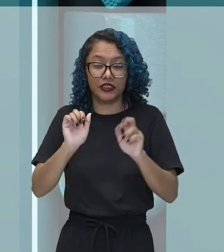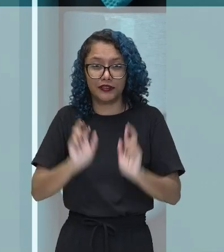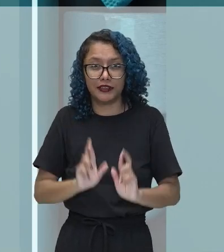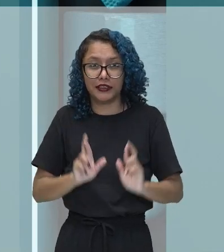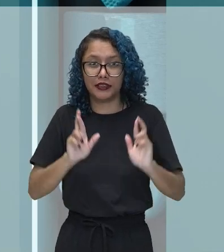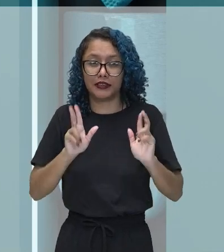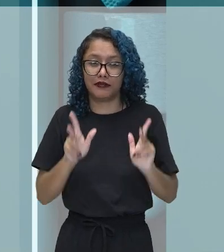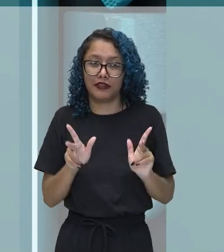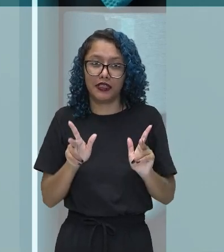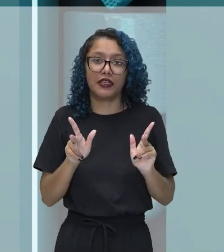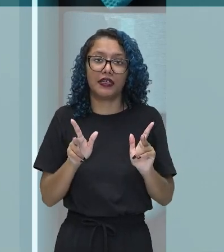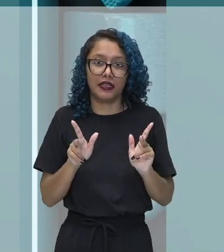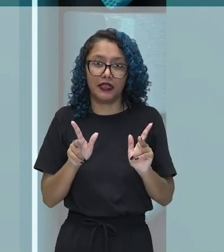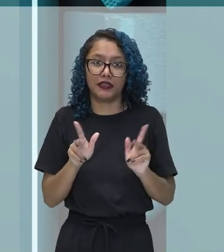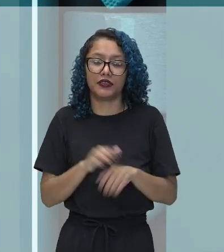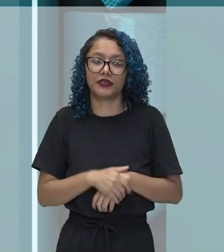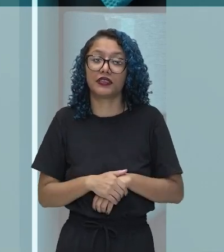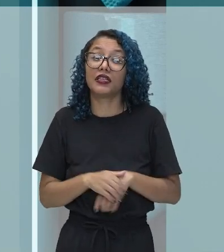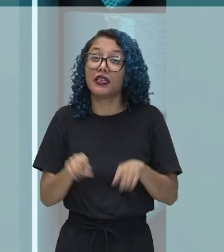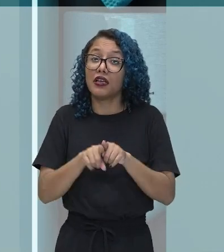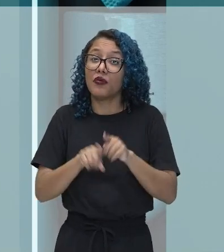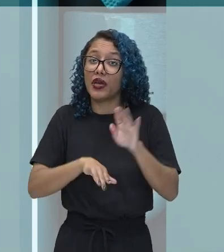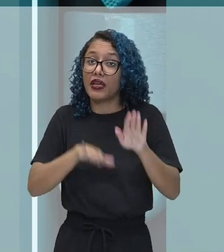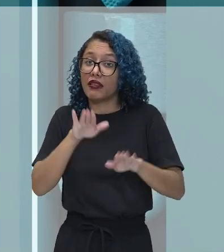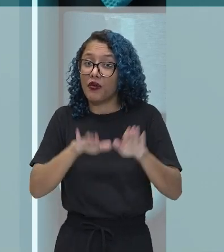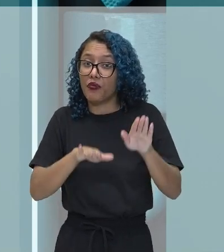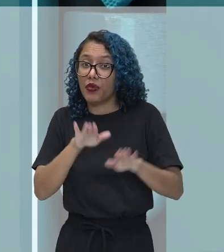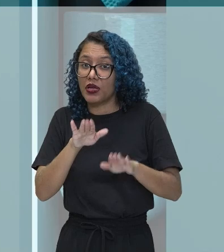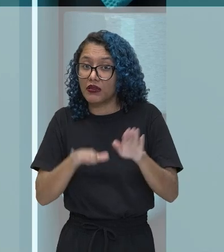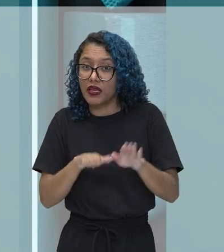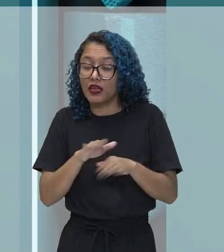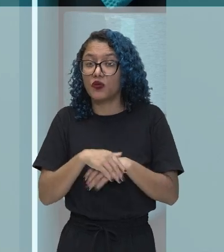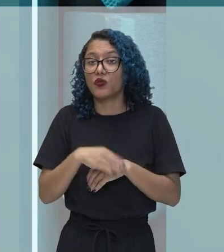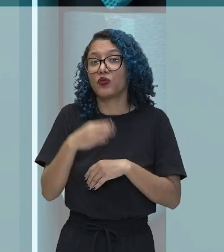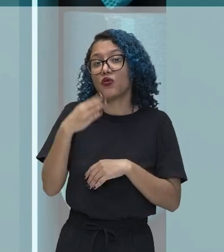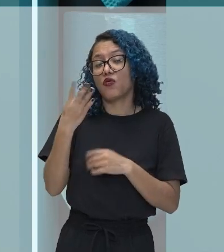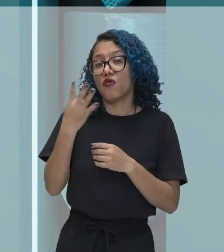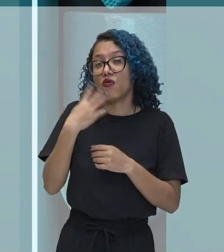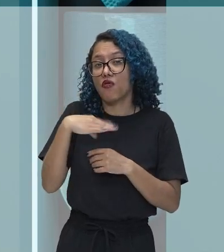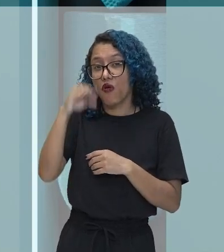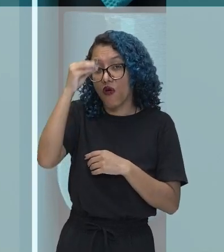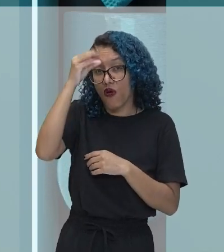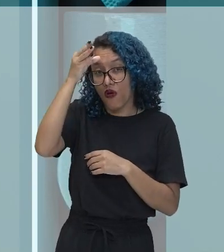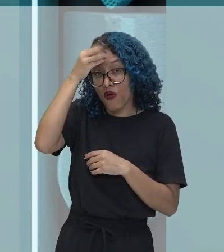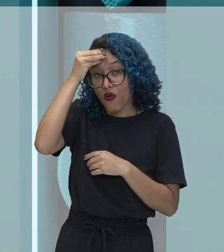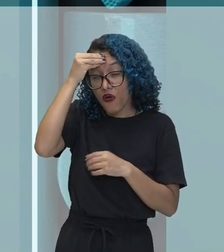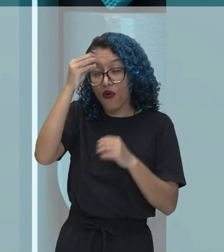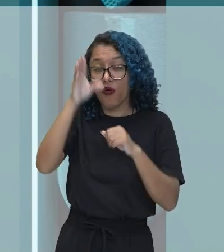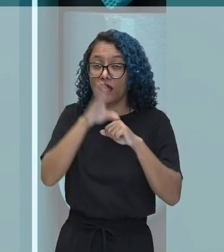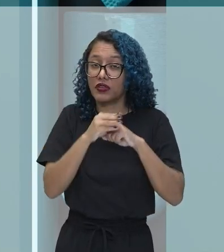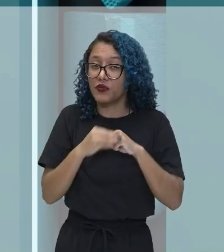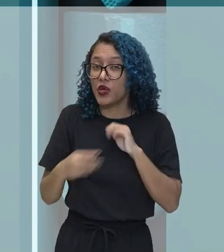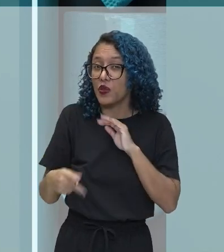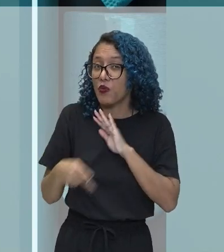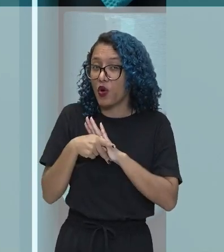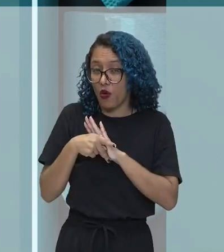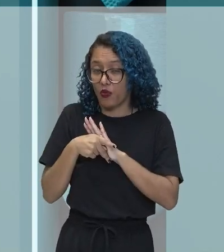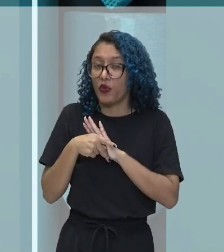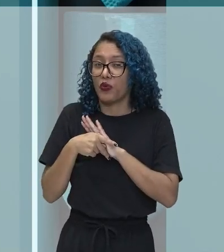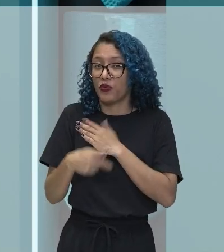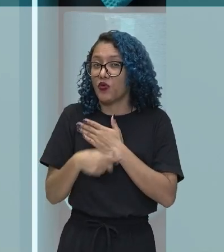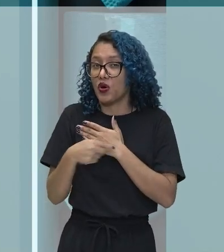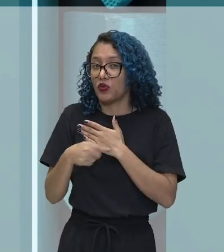do envolvimento do autor, há também essa linguagem, né, utilizada, essa